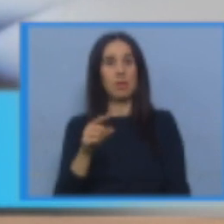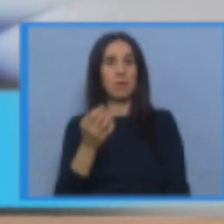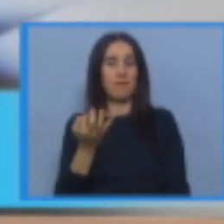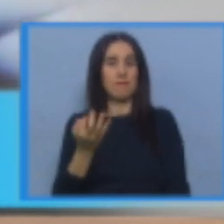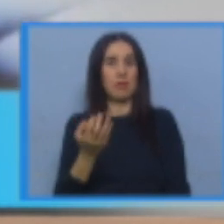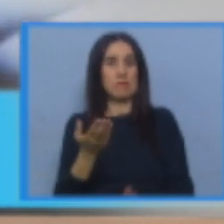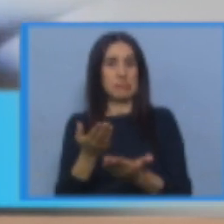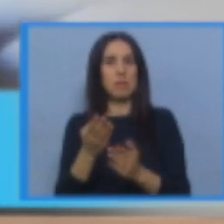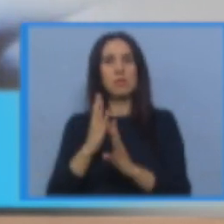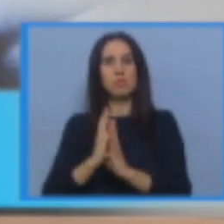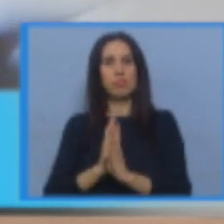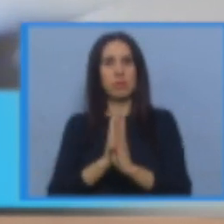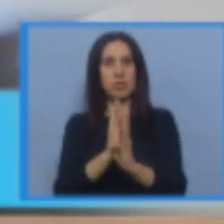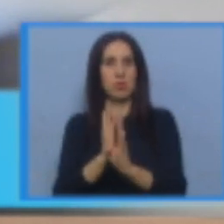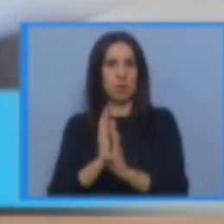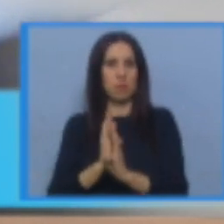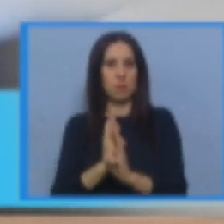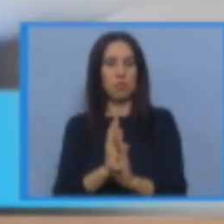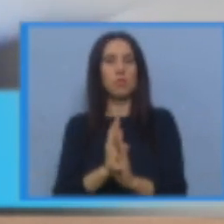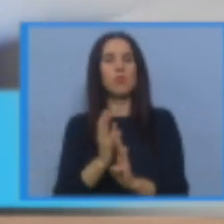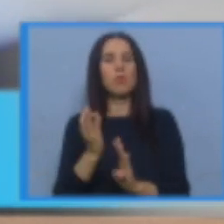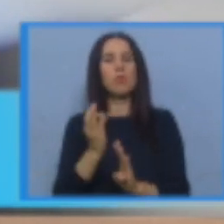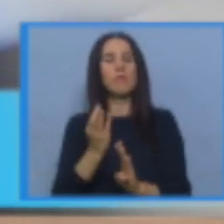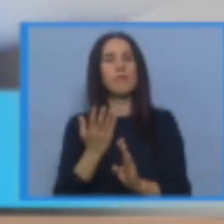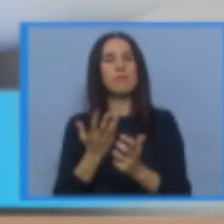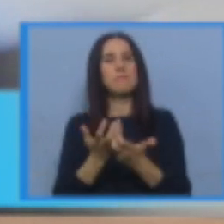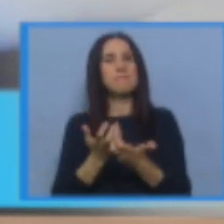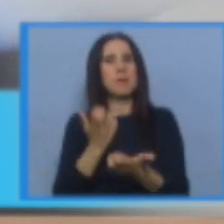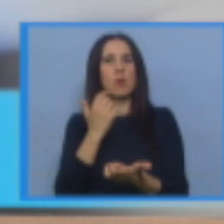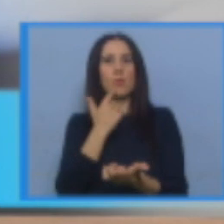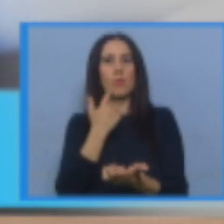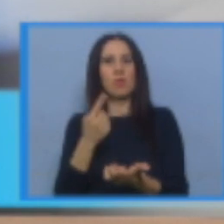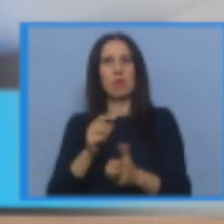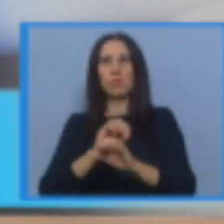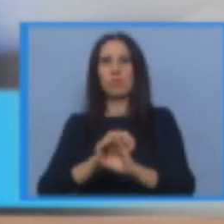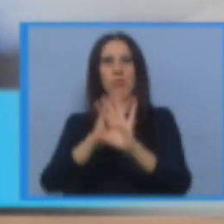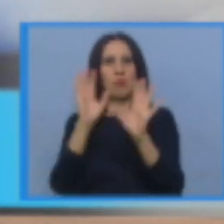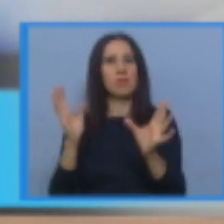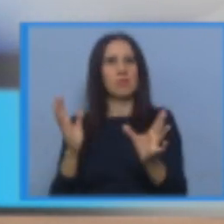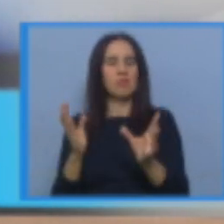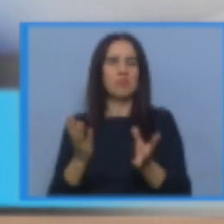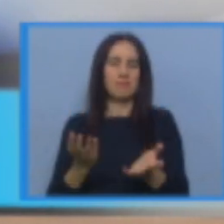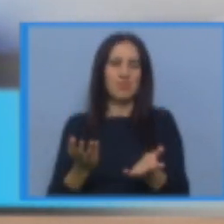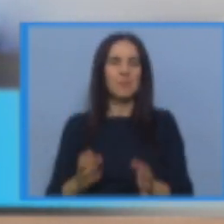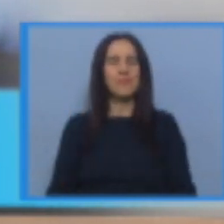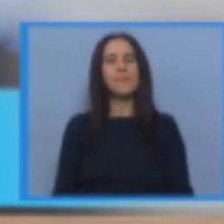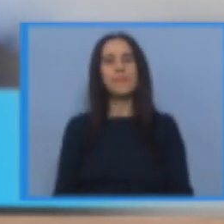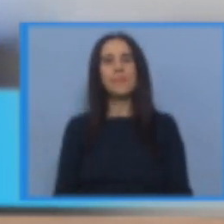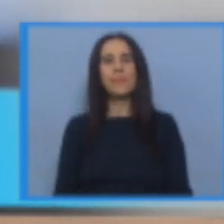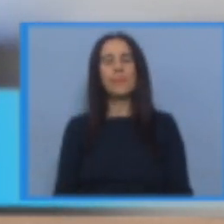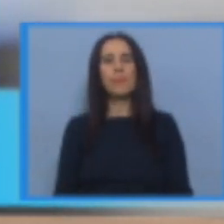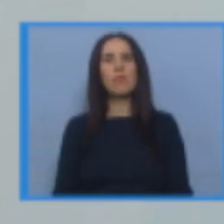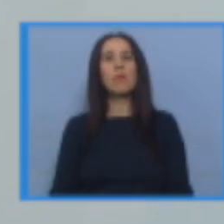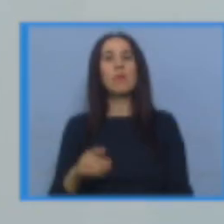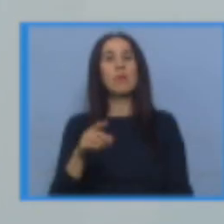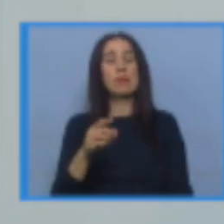nos casos das procissões, aí é explicitamente claro e portanto... Contrariamente